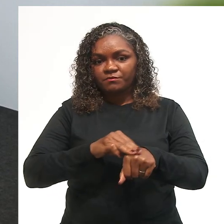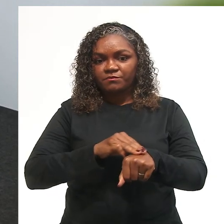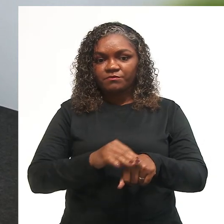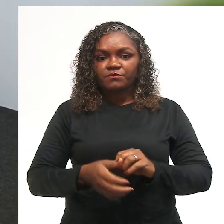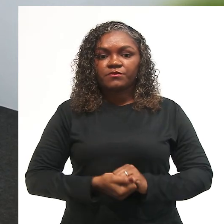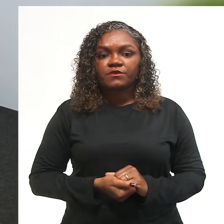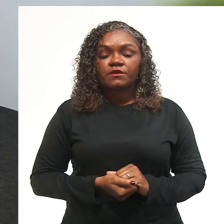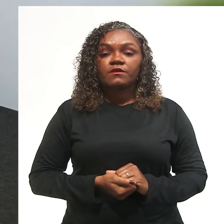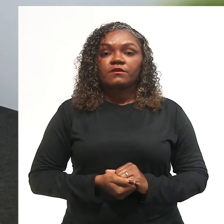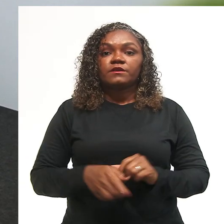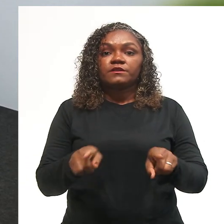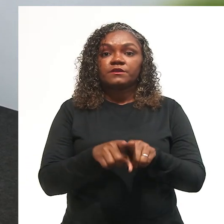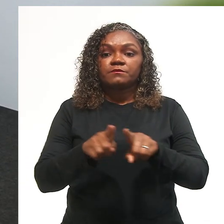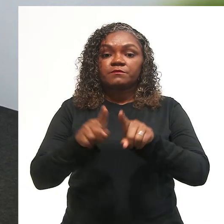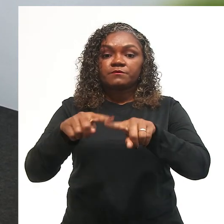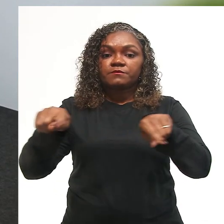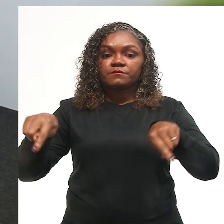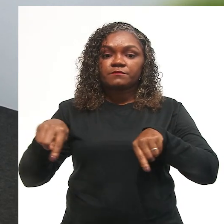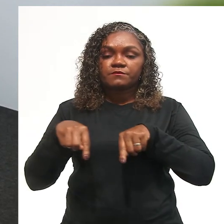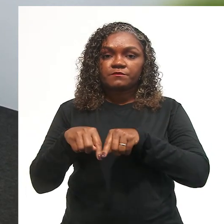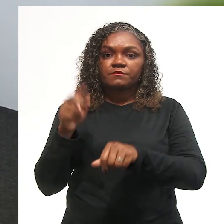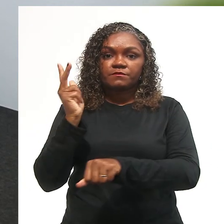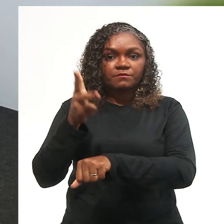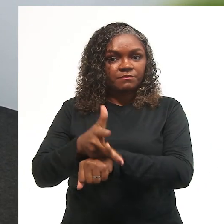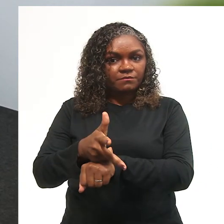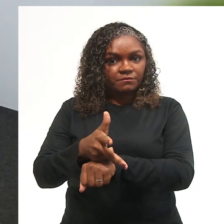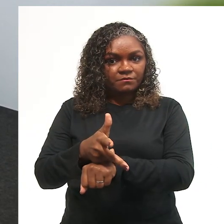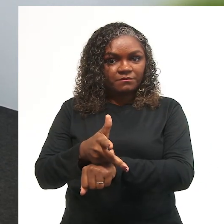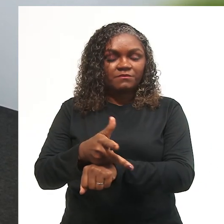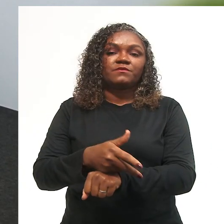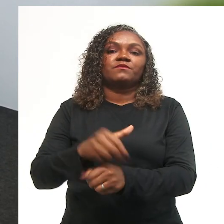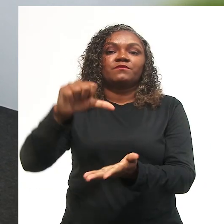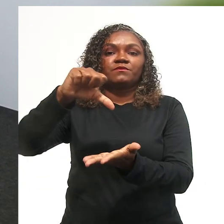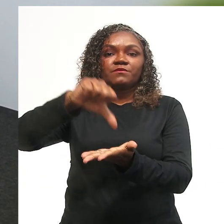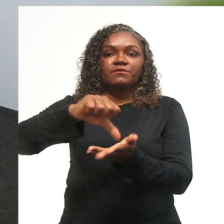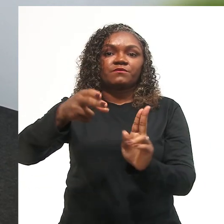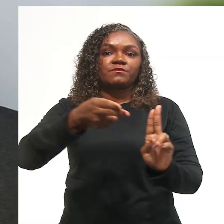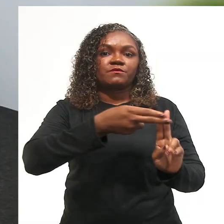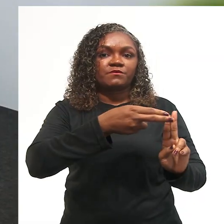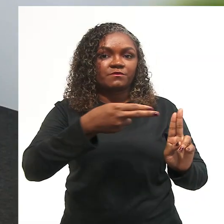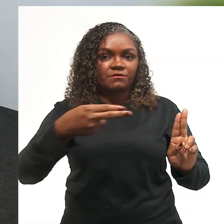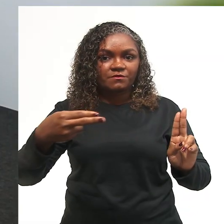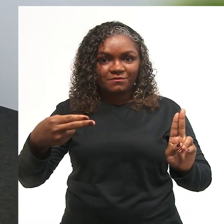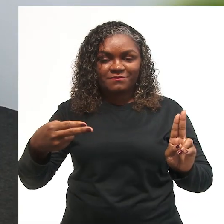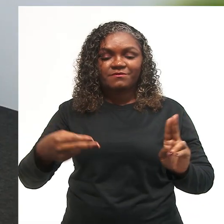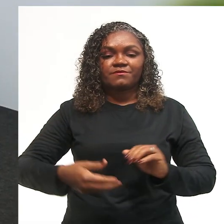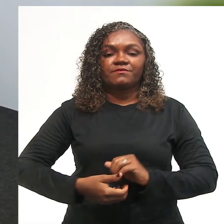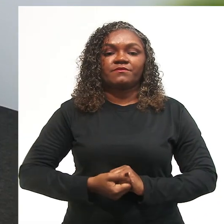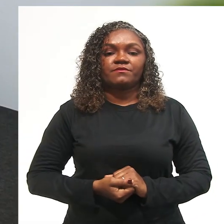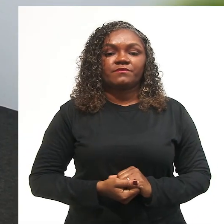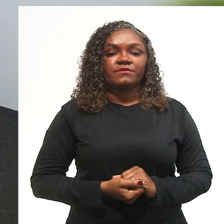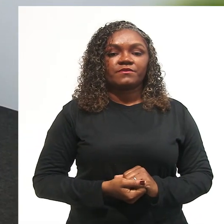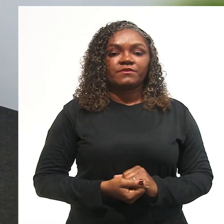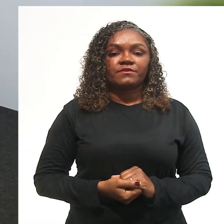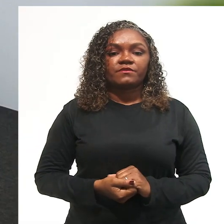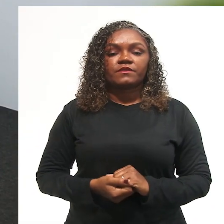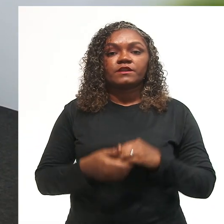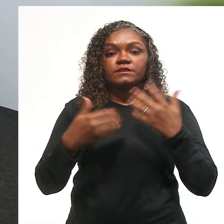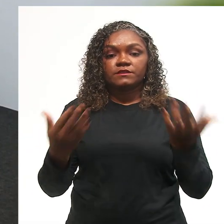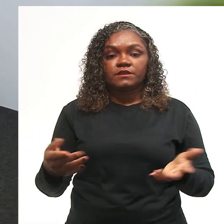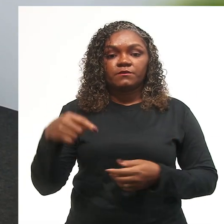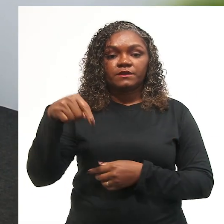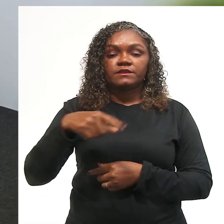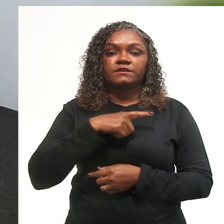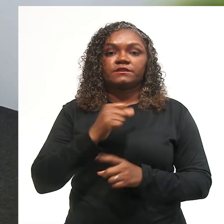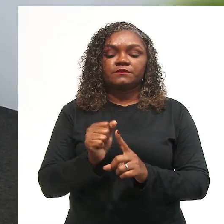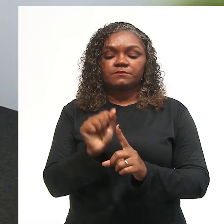Me encontro aqui, gente, diretamente do estúdio do IFRO do campus Porto Velho, Zona Norte, nesse estúdio